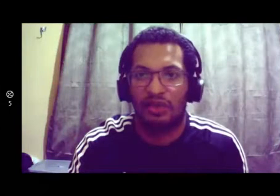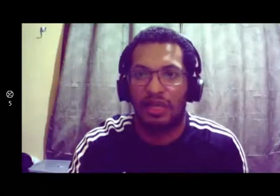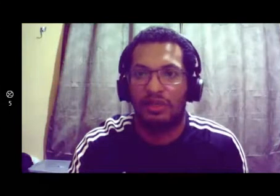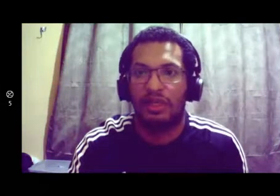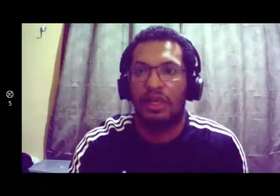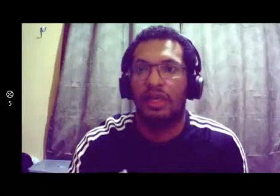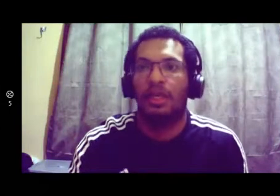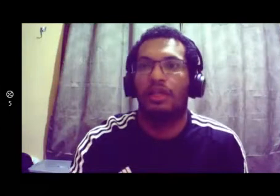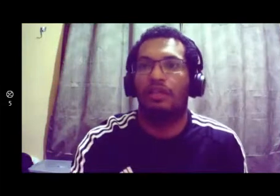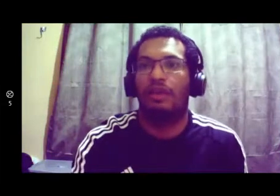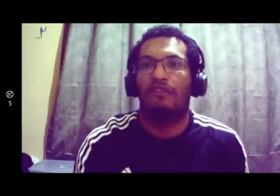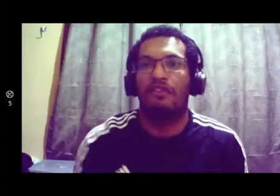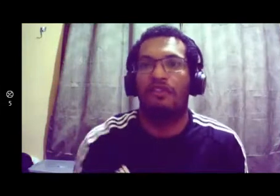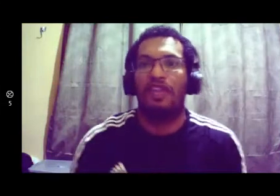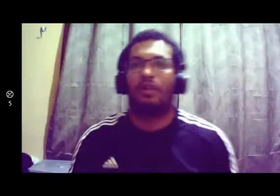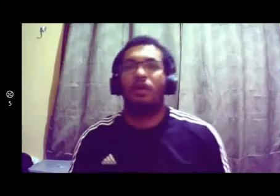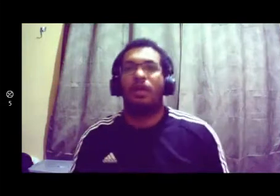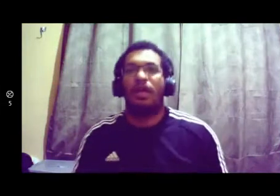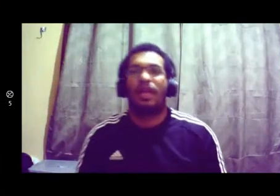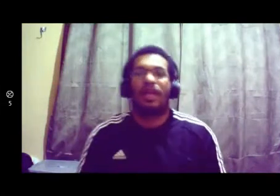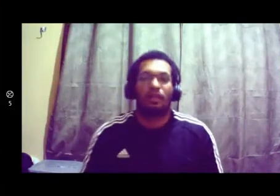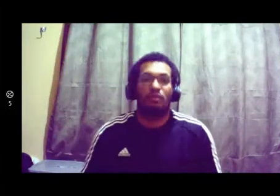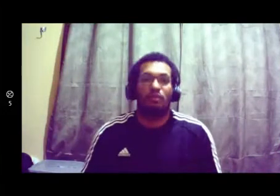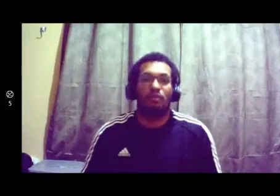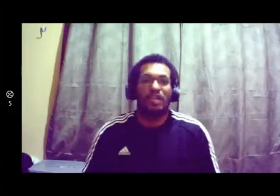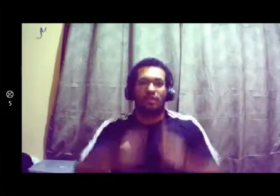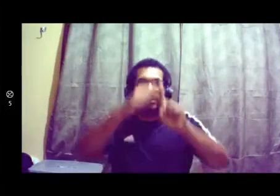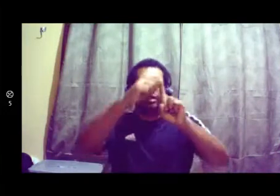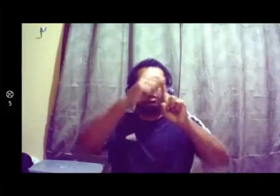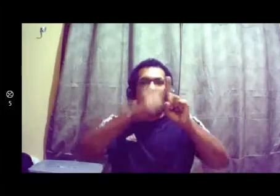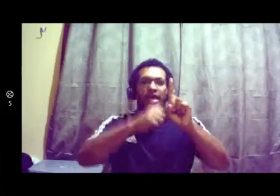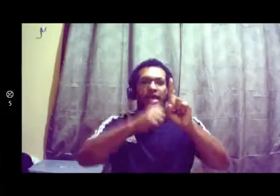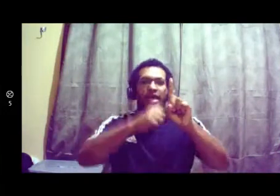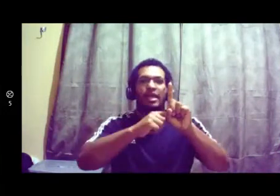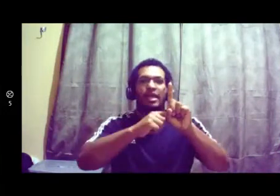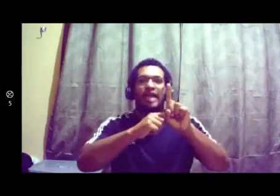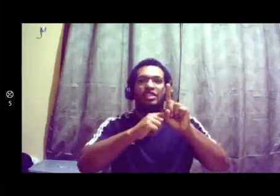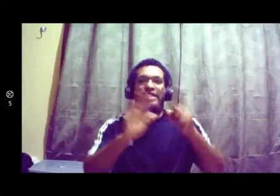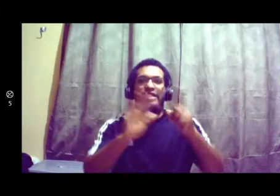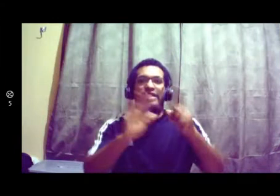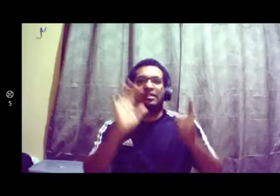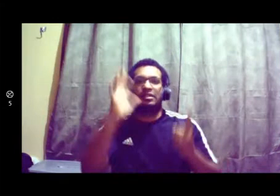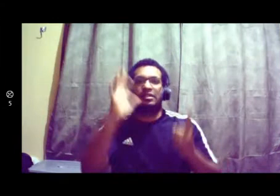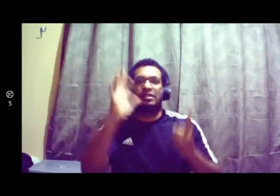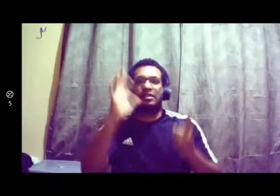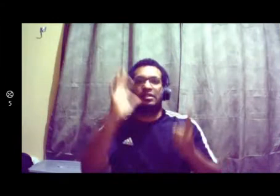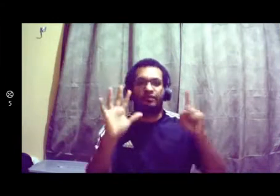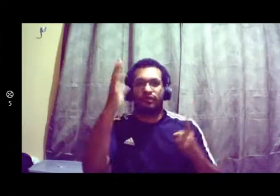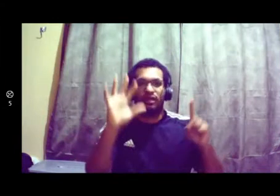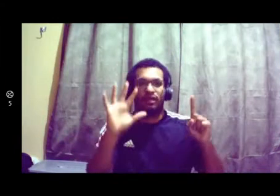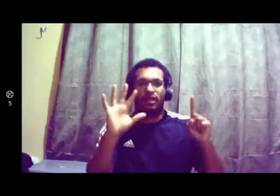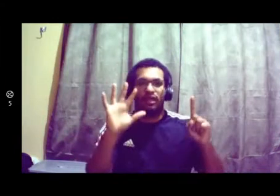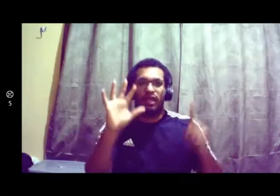semana, do mês. Então, ó, fevereiro. No mês de fevereiro, então, mês, a gente faz assim, ó.